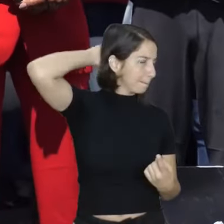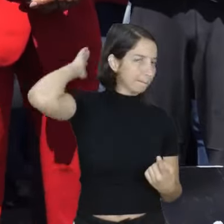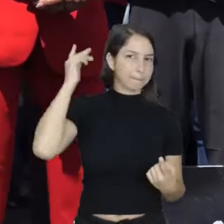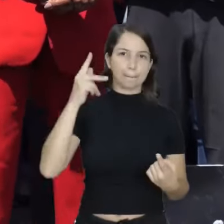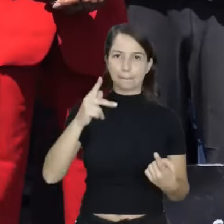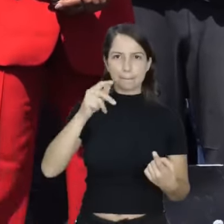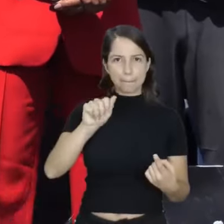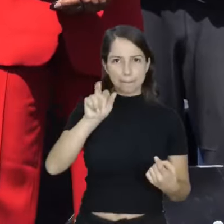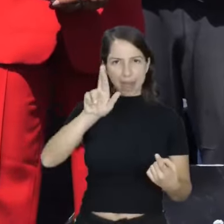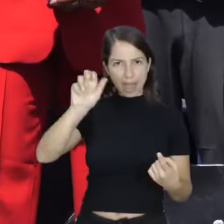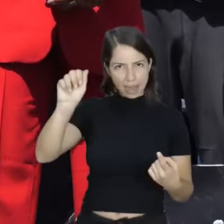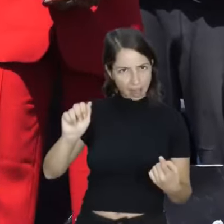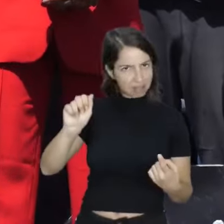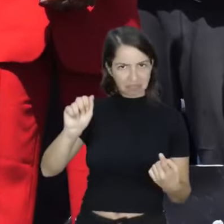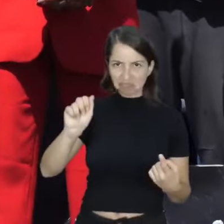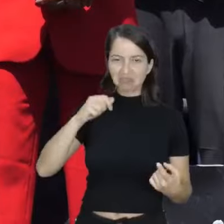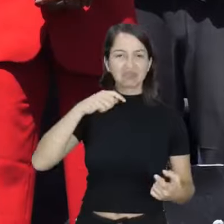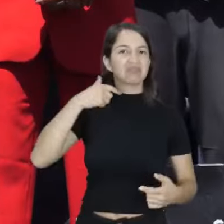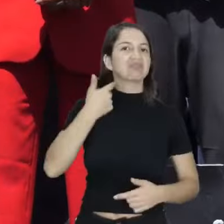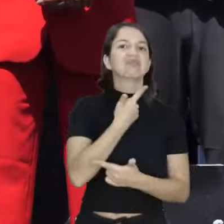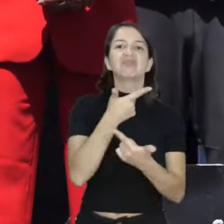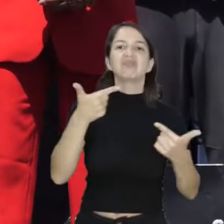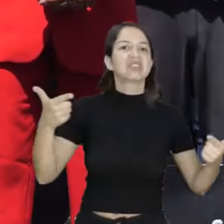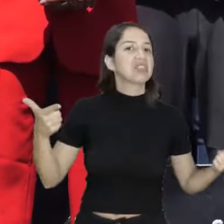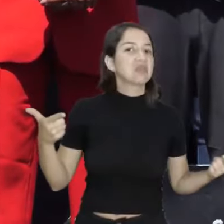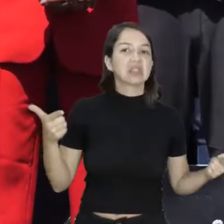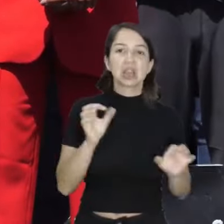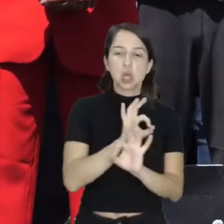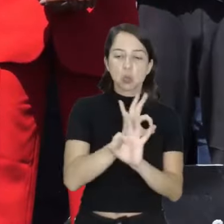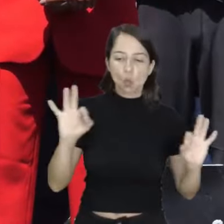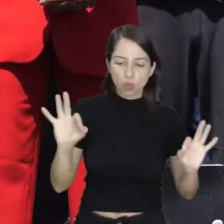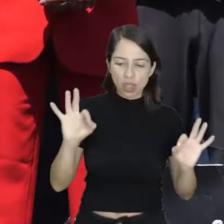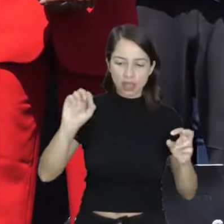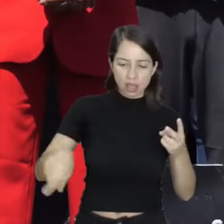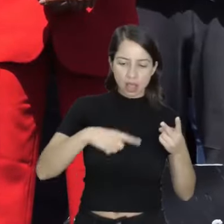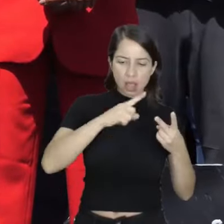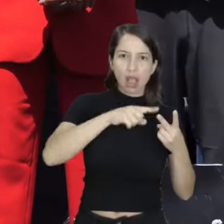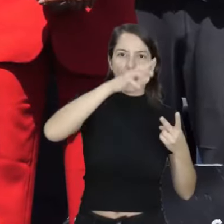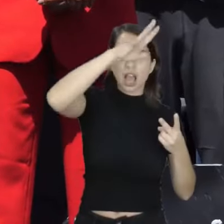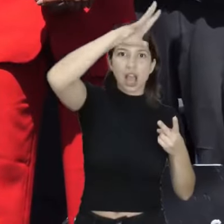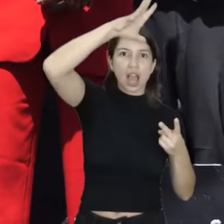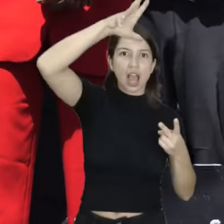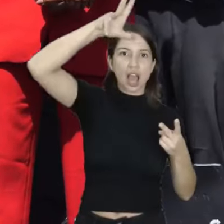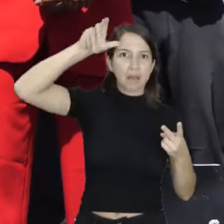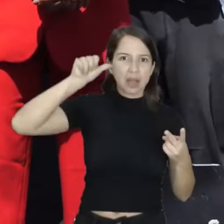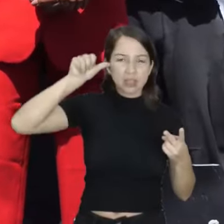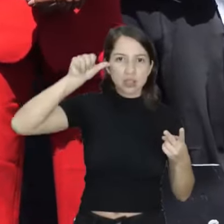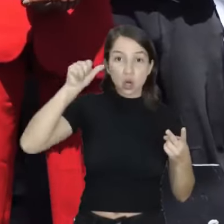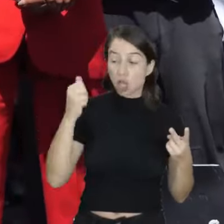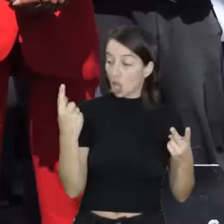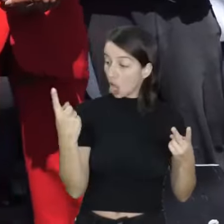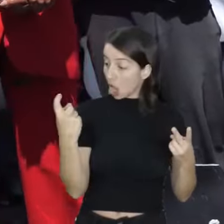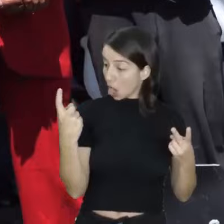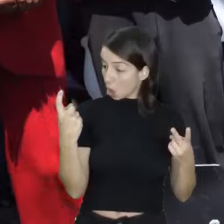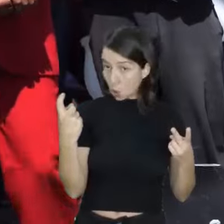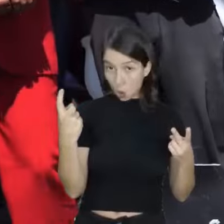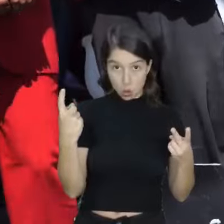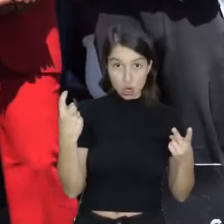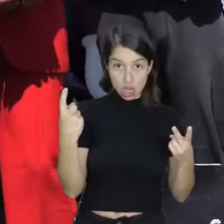de visitar o estado do Amazonas. A única obra dele é o desmatamento e garimpo